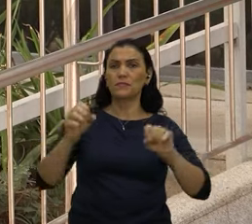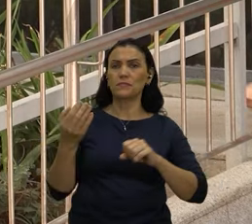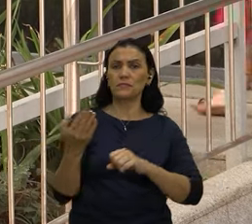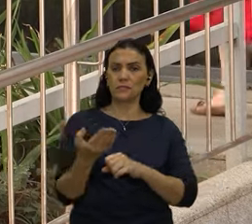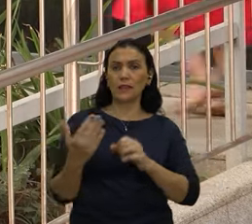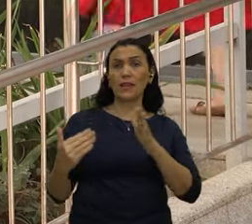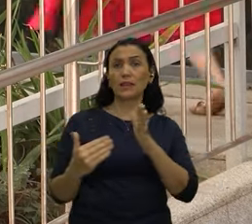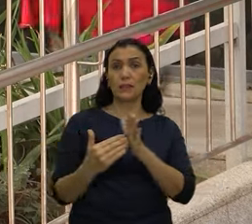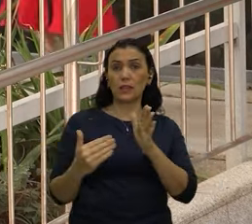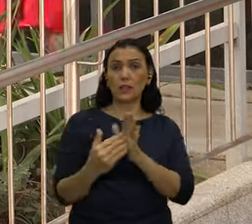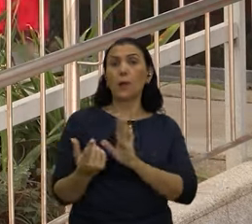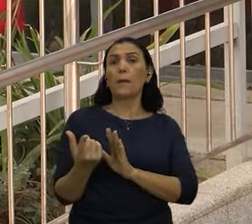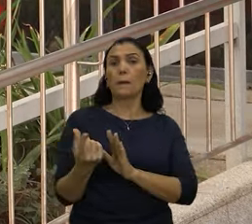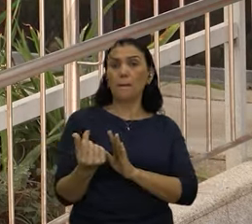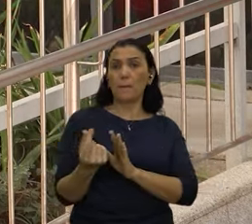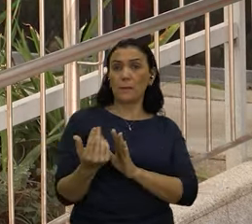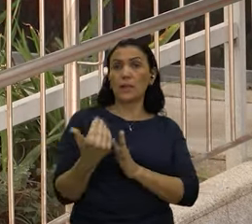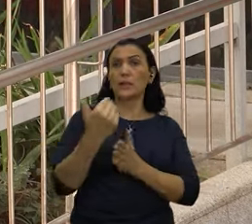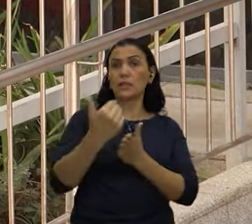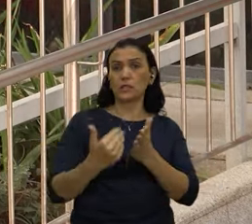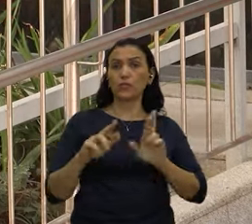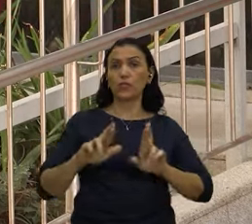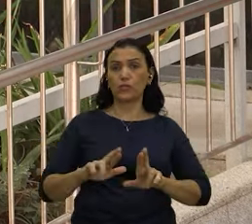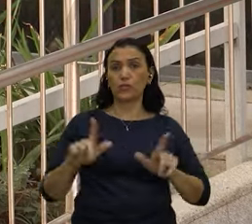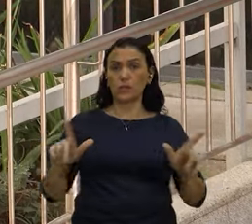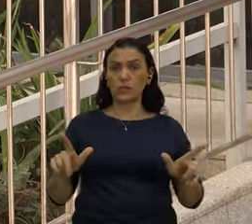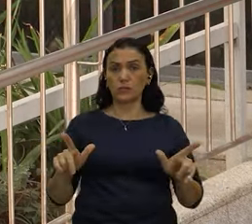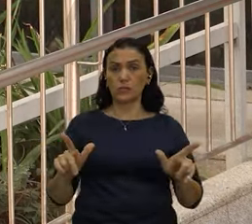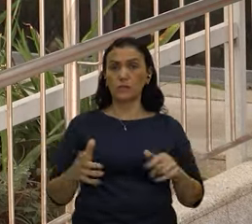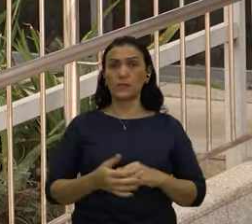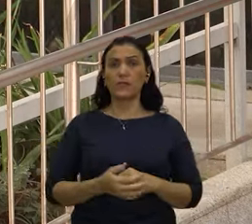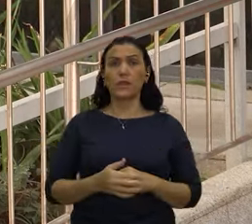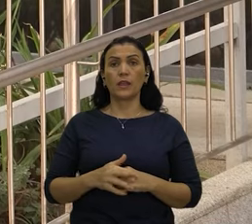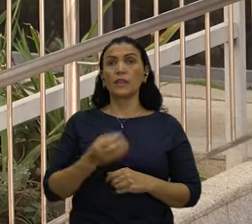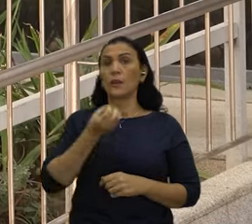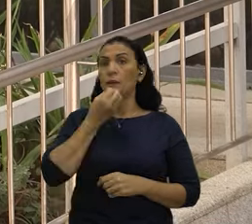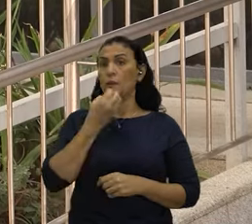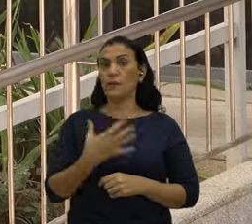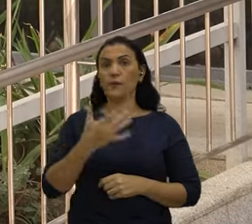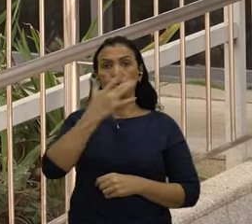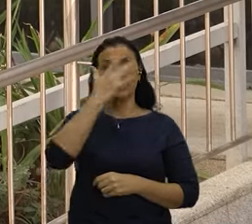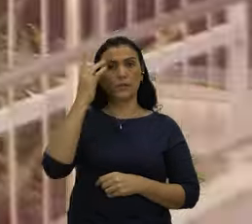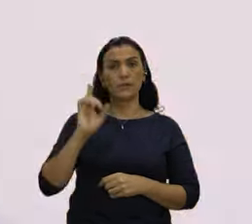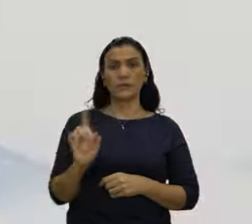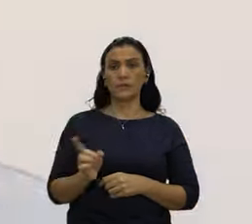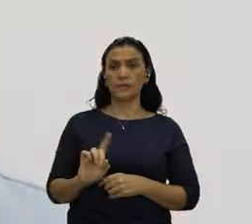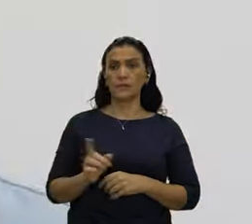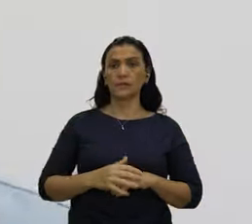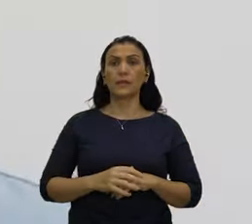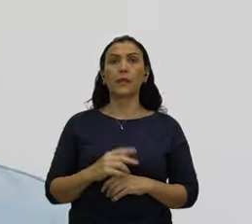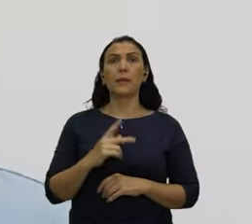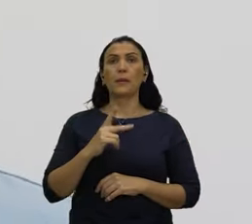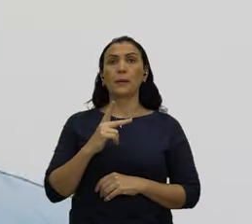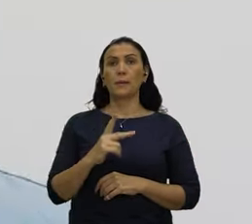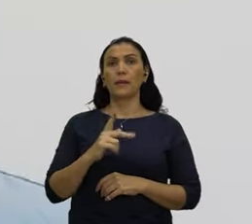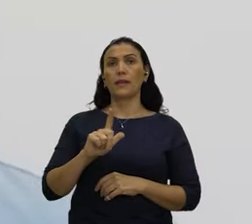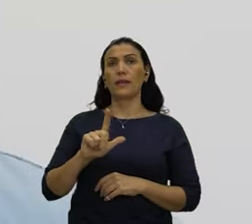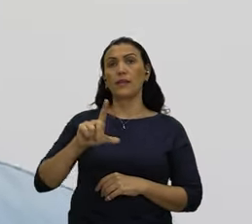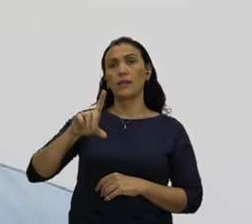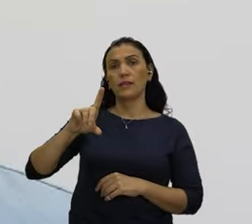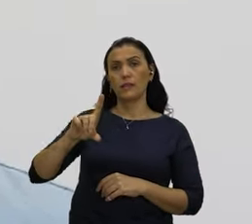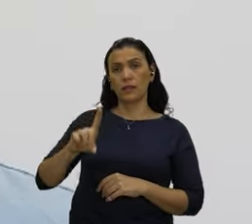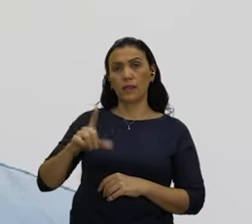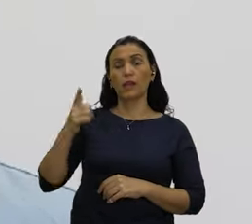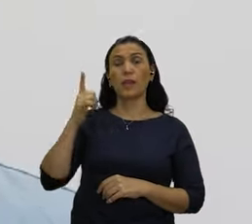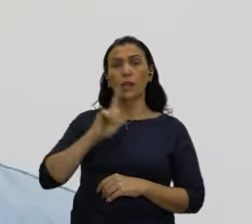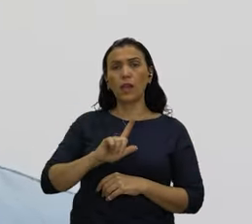limite máximo do chamado preço de liquidação de diferenças. E isso não era bom para o consumidor. O PLD é uma